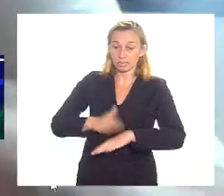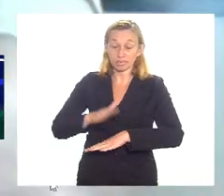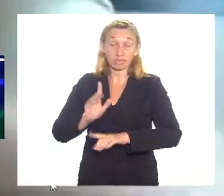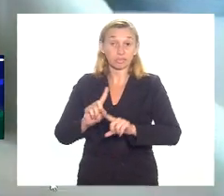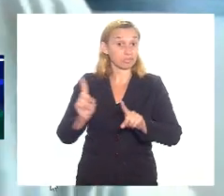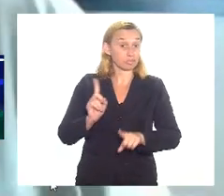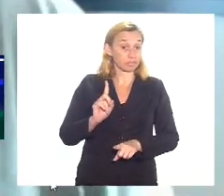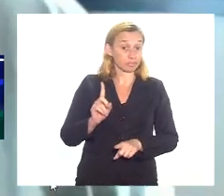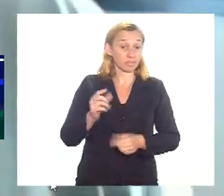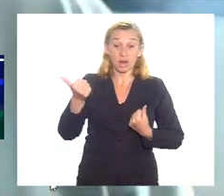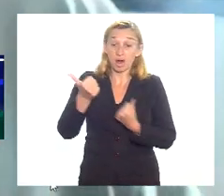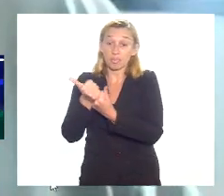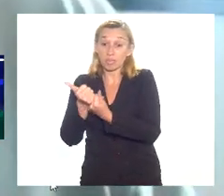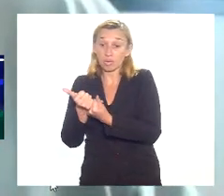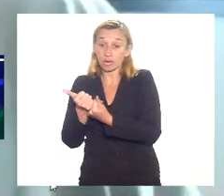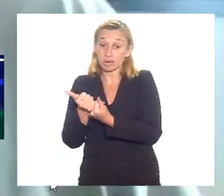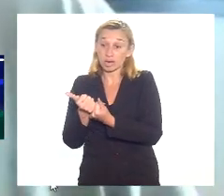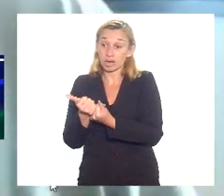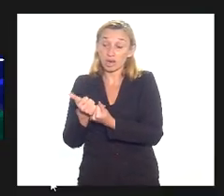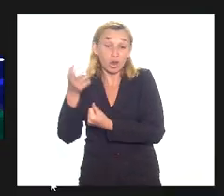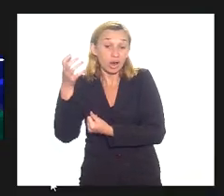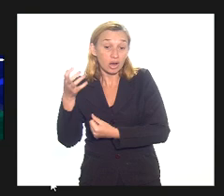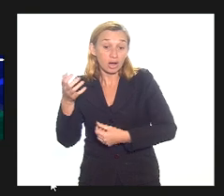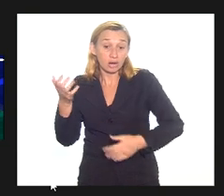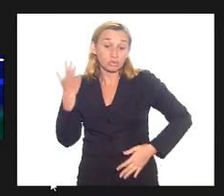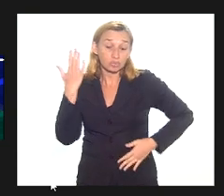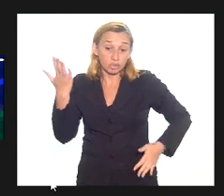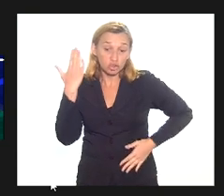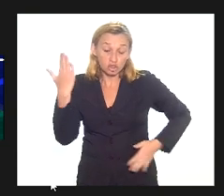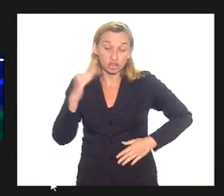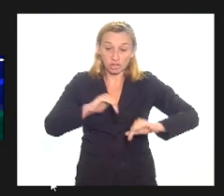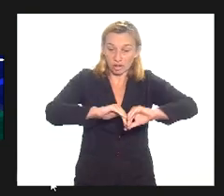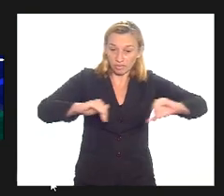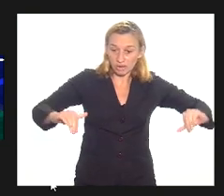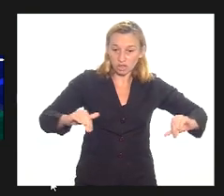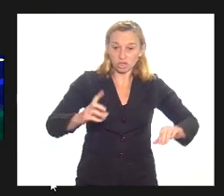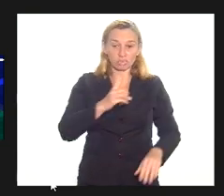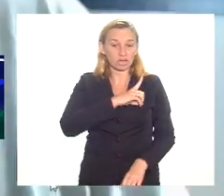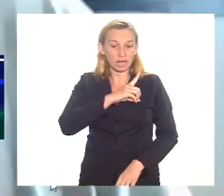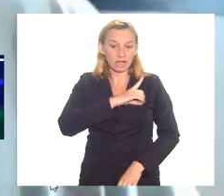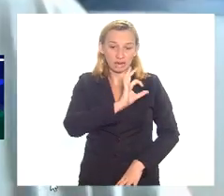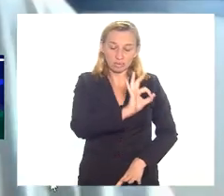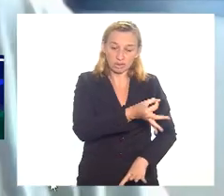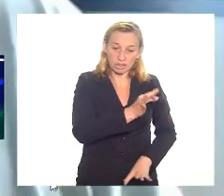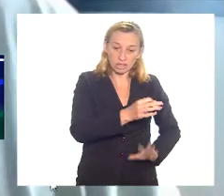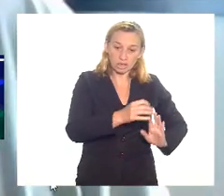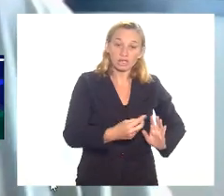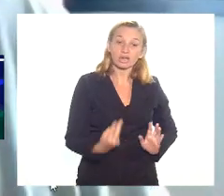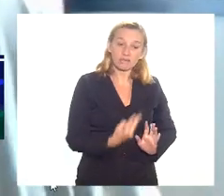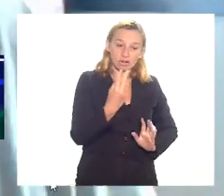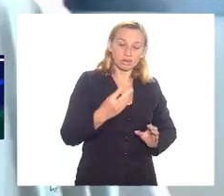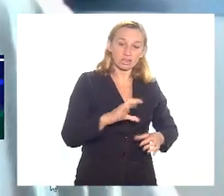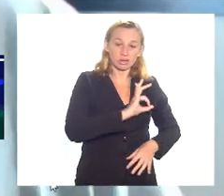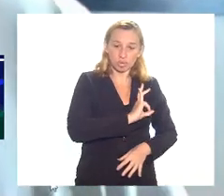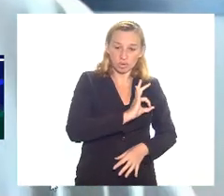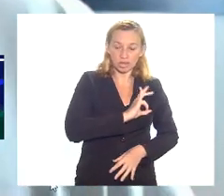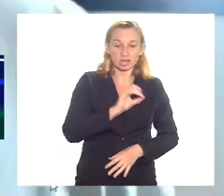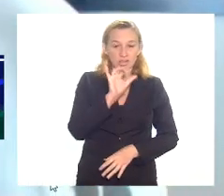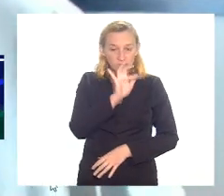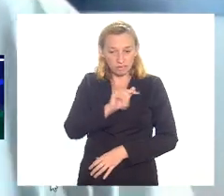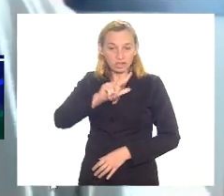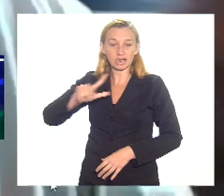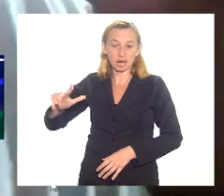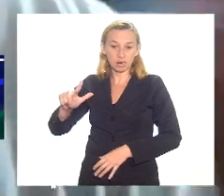e apoiar os criminosos e afastar o bravo delegado Saraiva, que honra a Polícia Federal. É o que eu